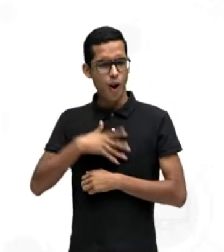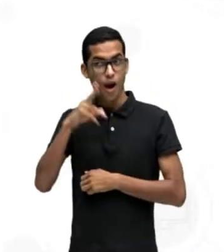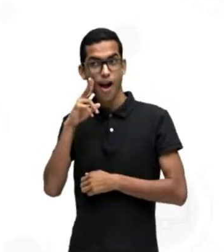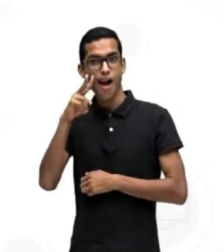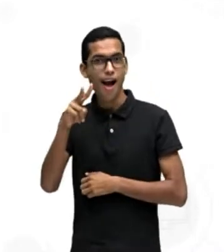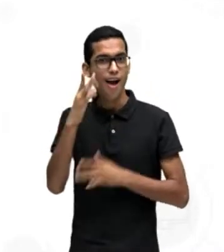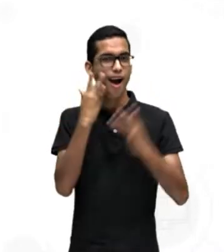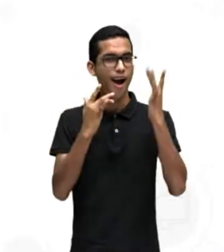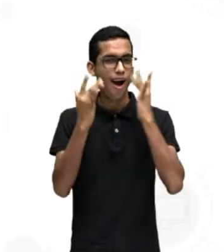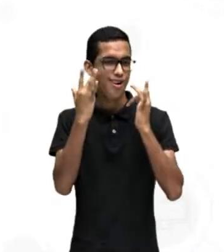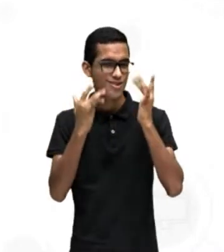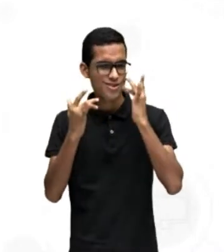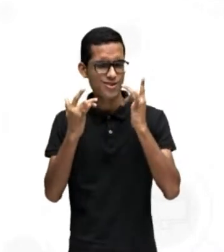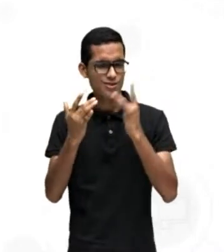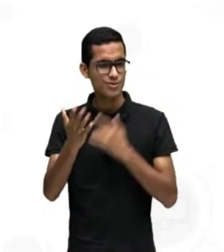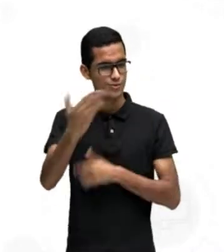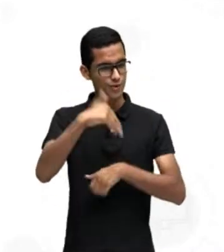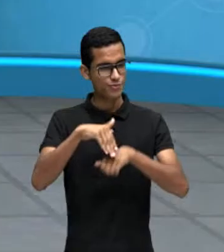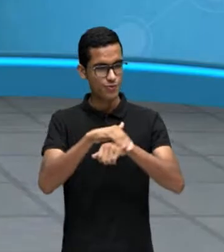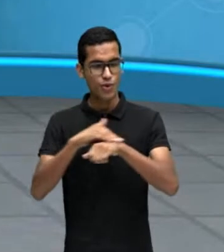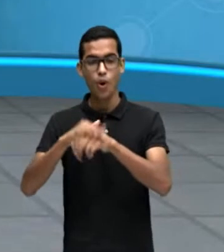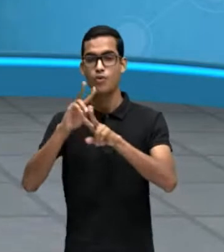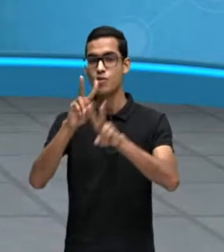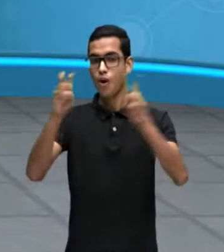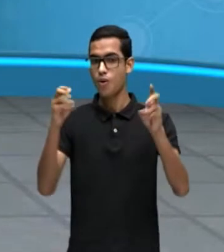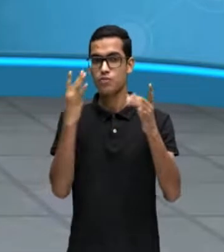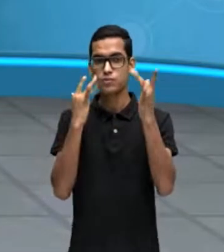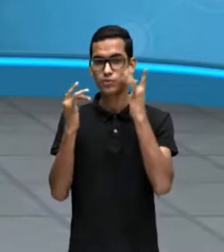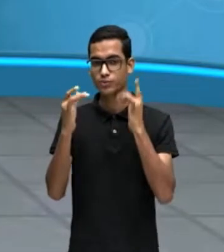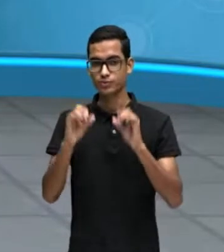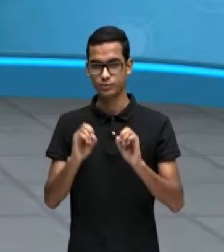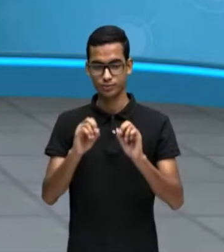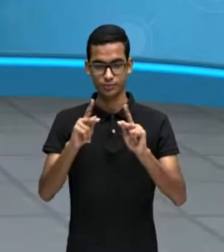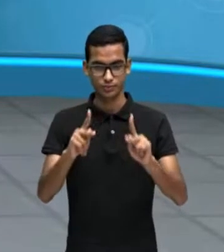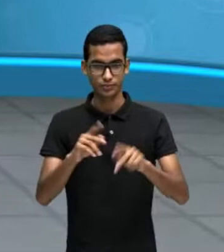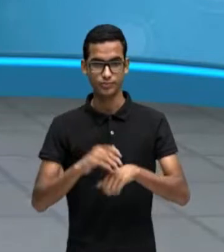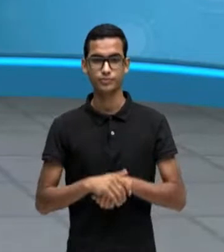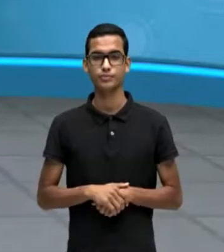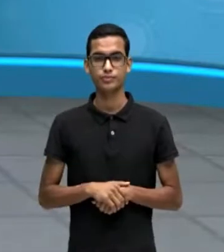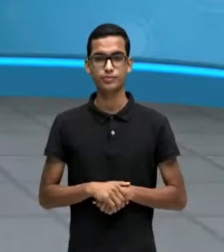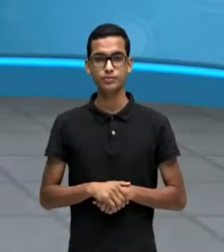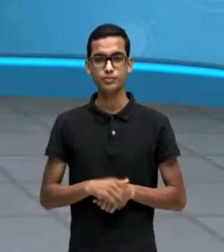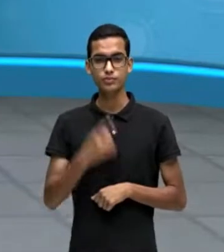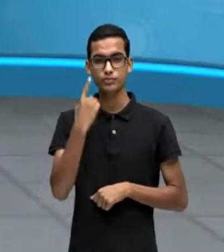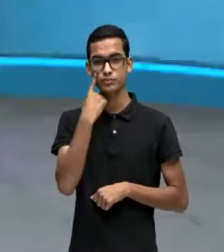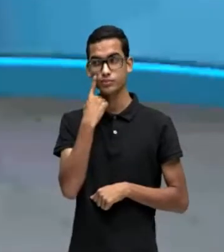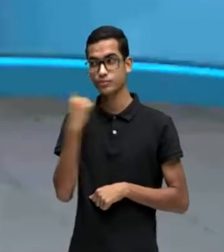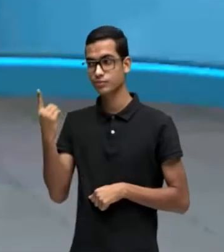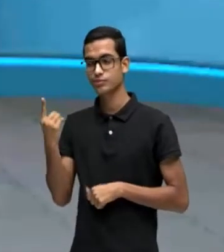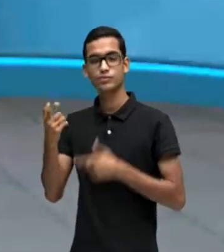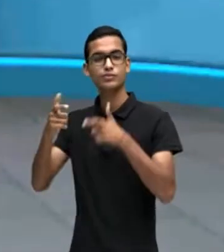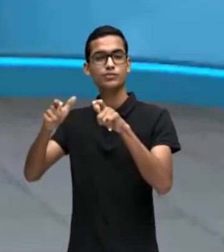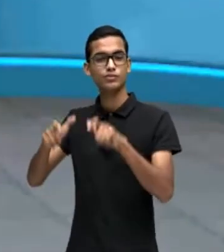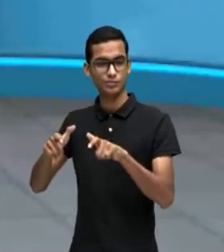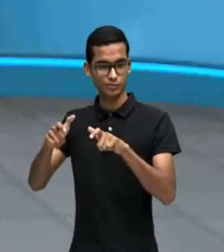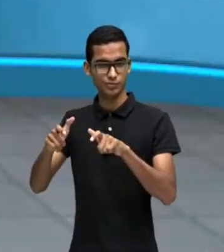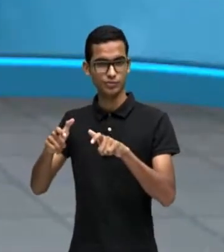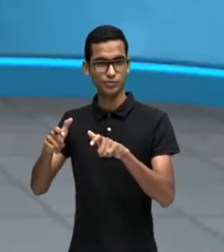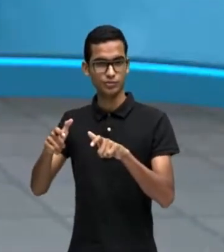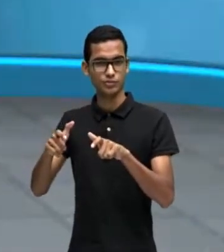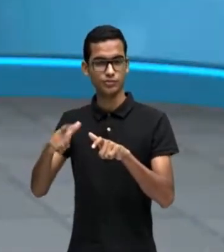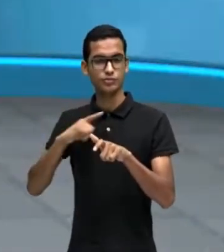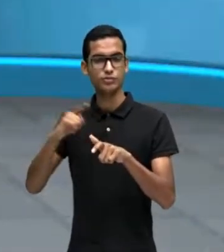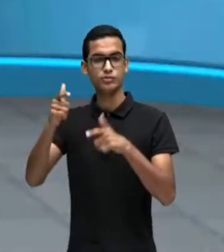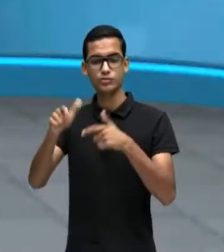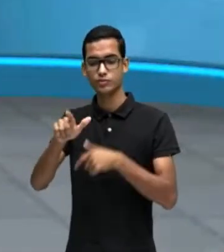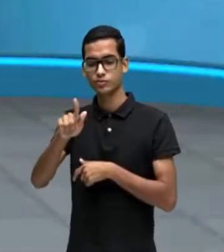Vamos começar a conversar um pouco sobre o teatro, certo? E para a gente começar a falar isso, olha para onde a gente veio. Estamos na